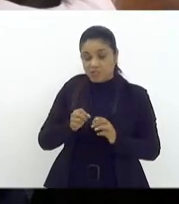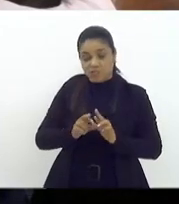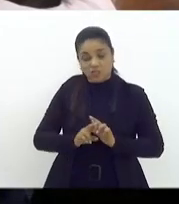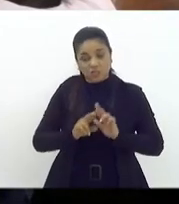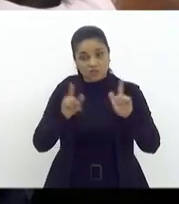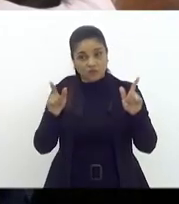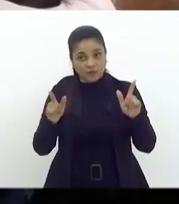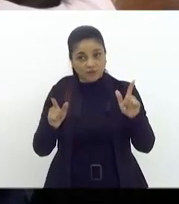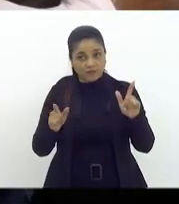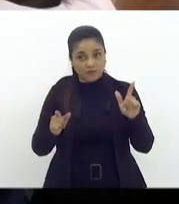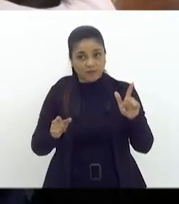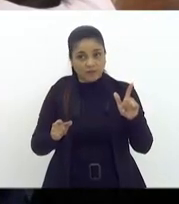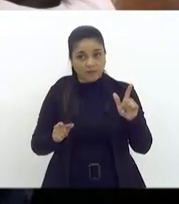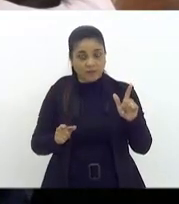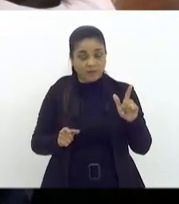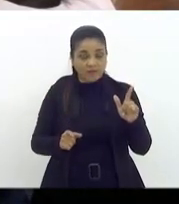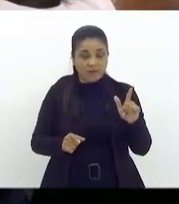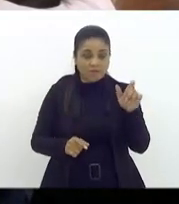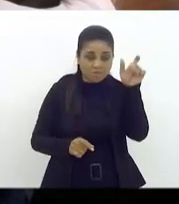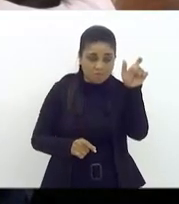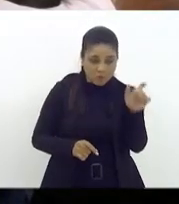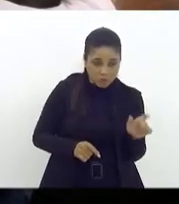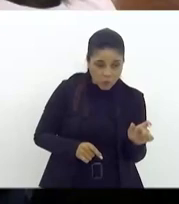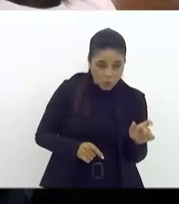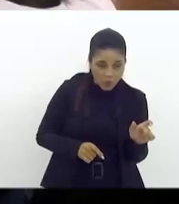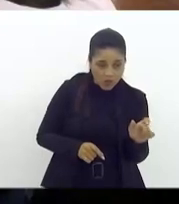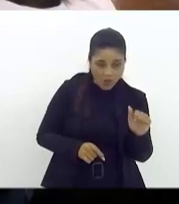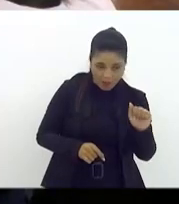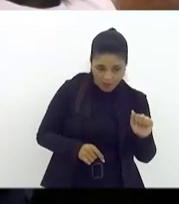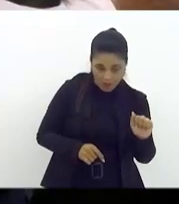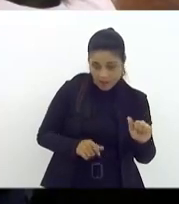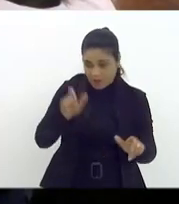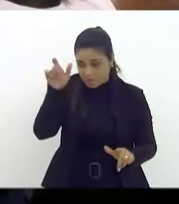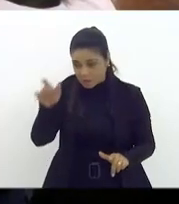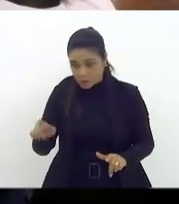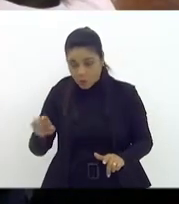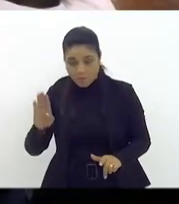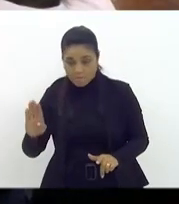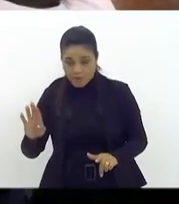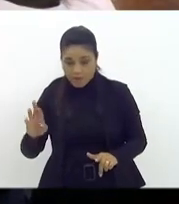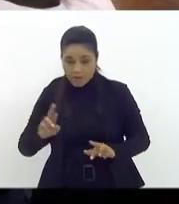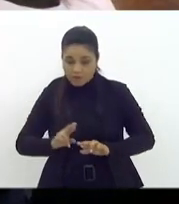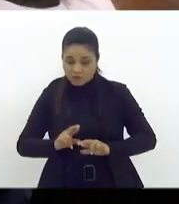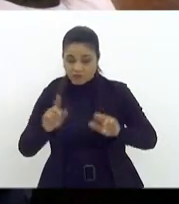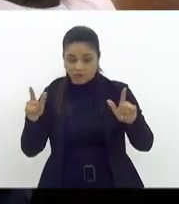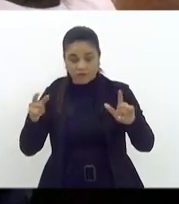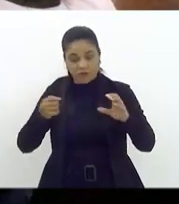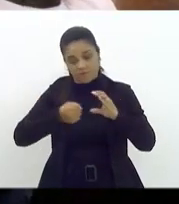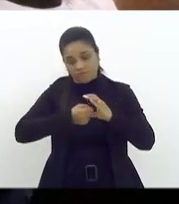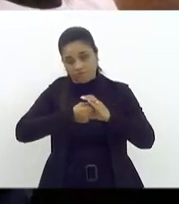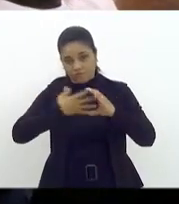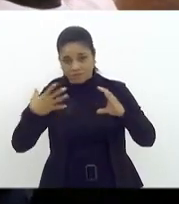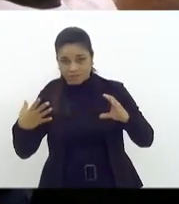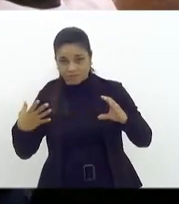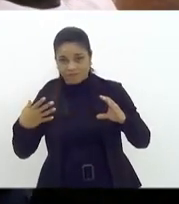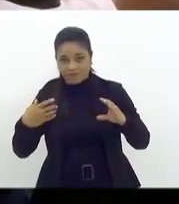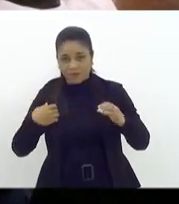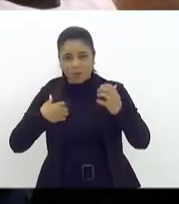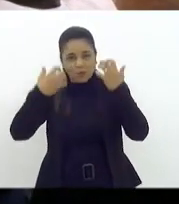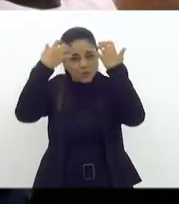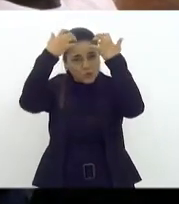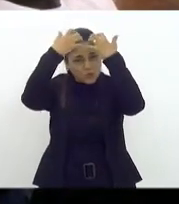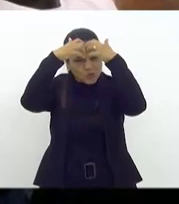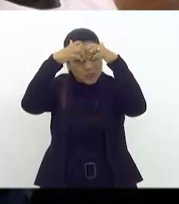a de b e ambos eu não conheço é isso que o nosso cérebro não foi feito para isso ele tem